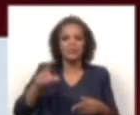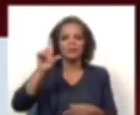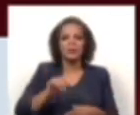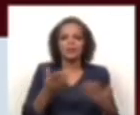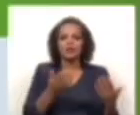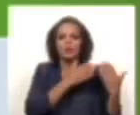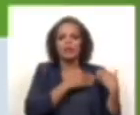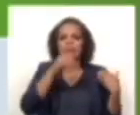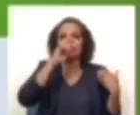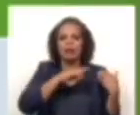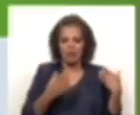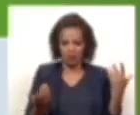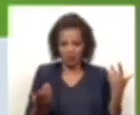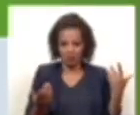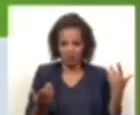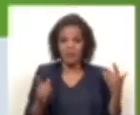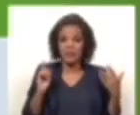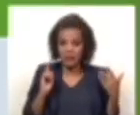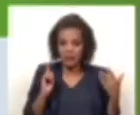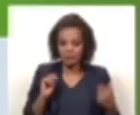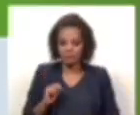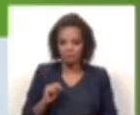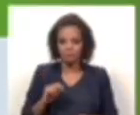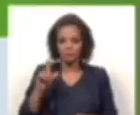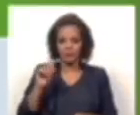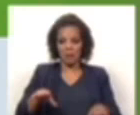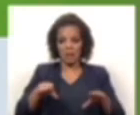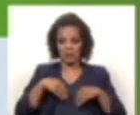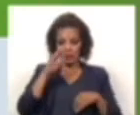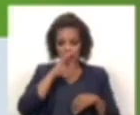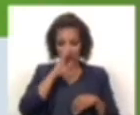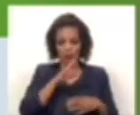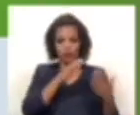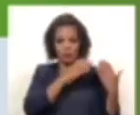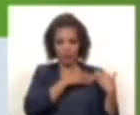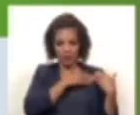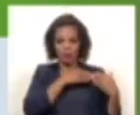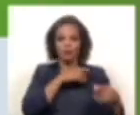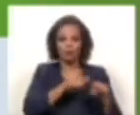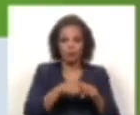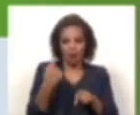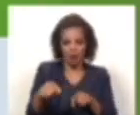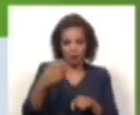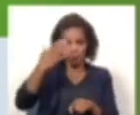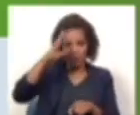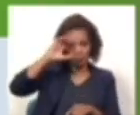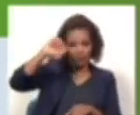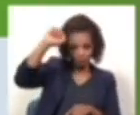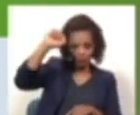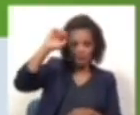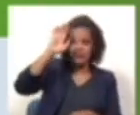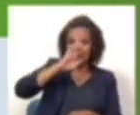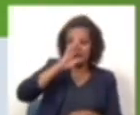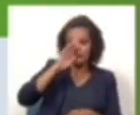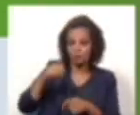responsabilidades e aceitamos que existem responsabilidades políticas do primeiro-ministro se